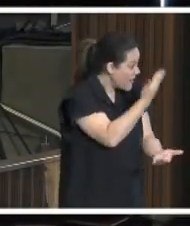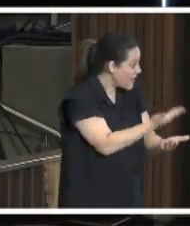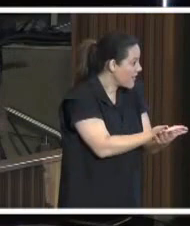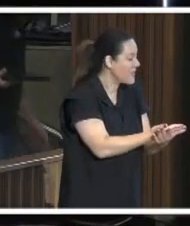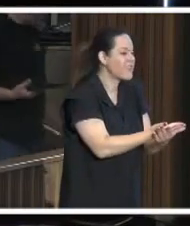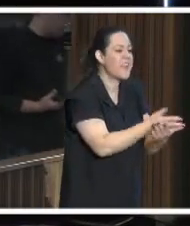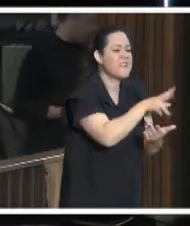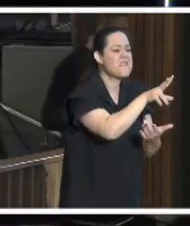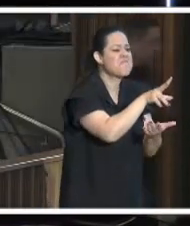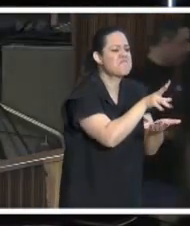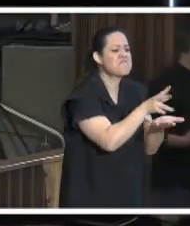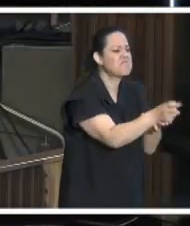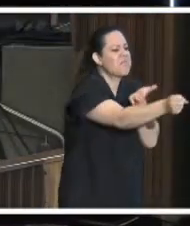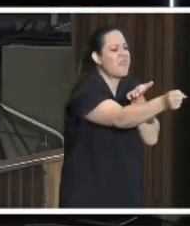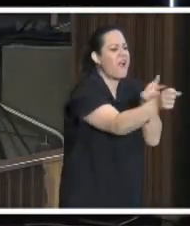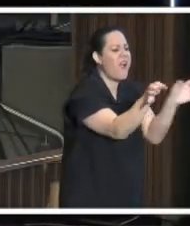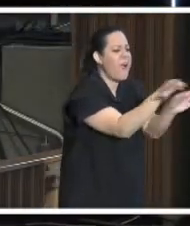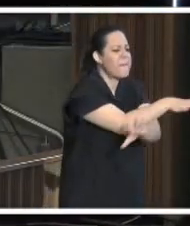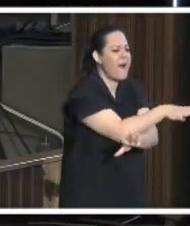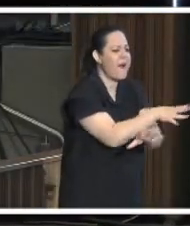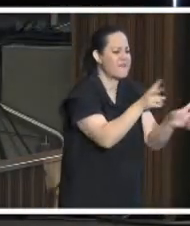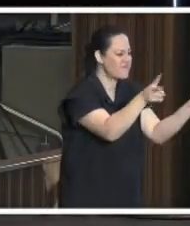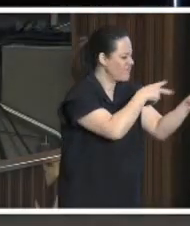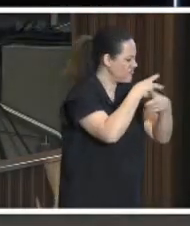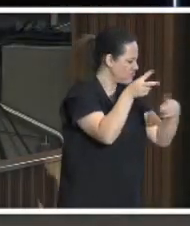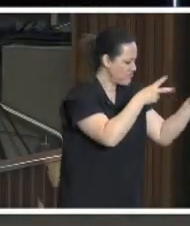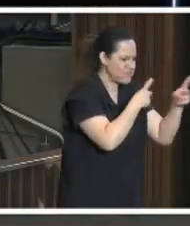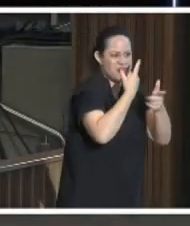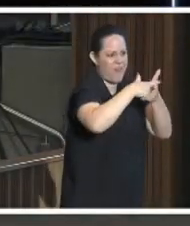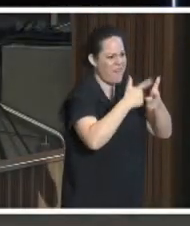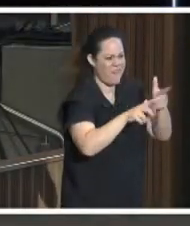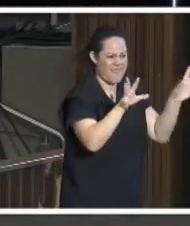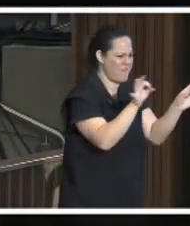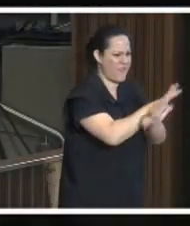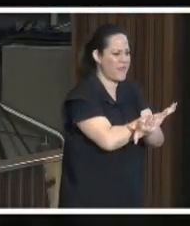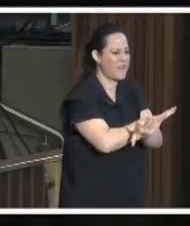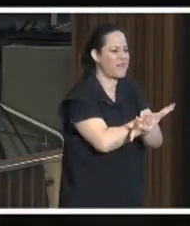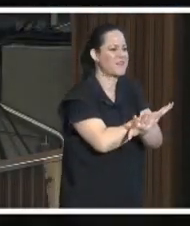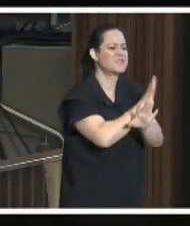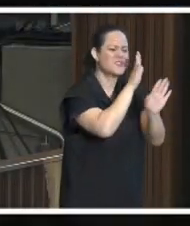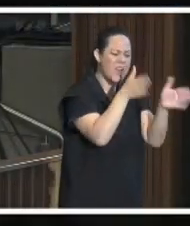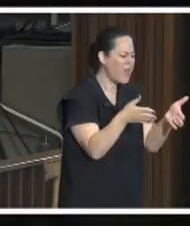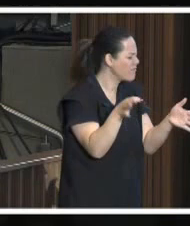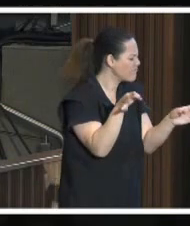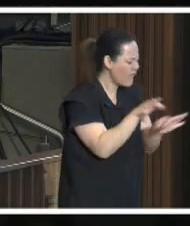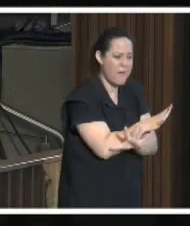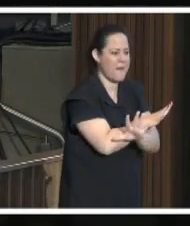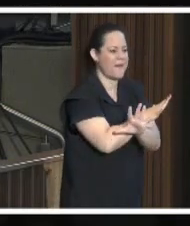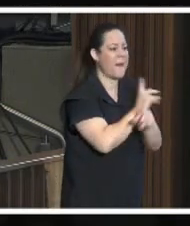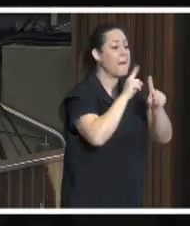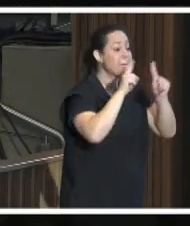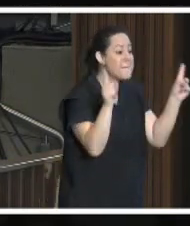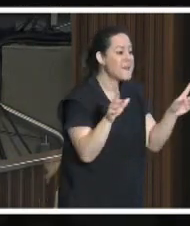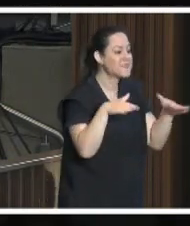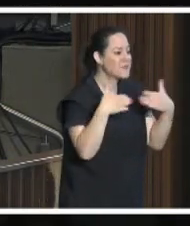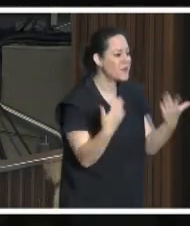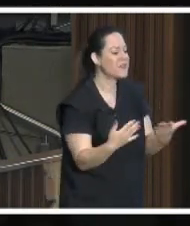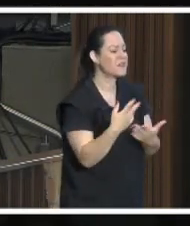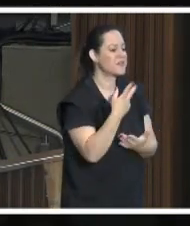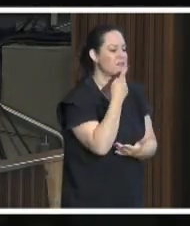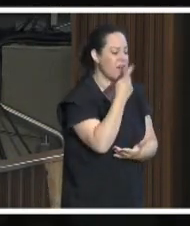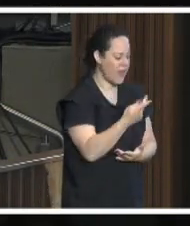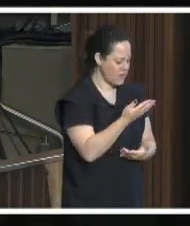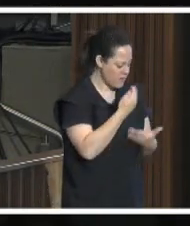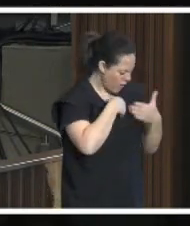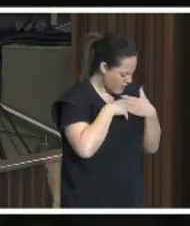vai passar o temporal. E a gente diz, passa o temporal. Mas quando a gente traz para dentro